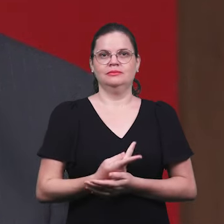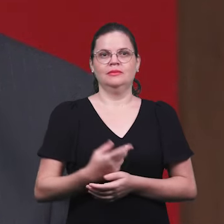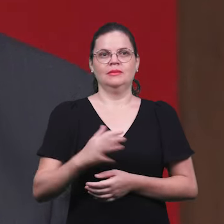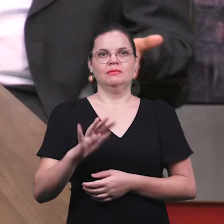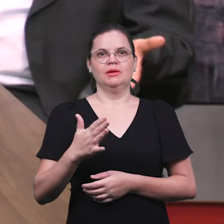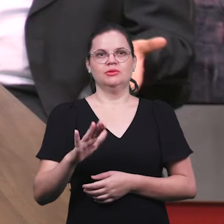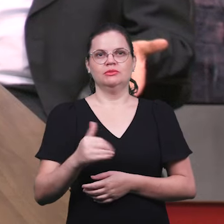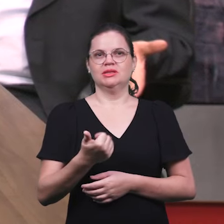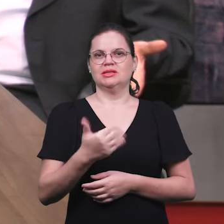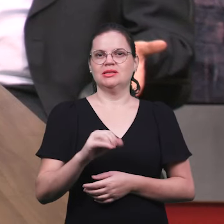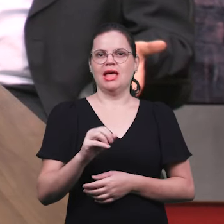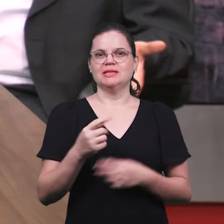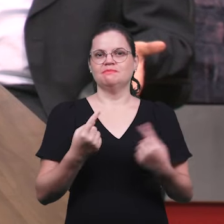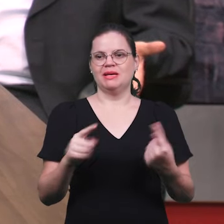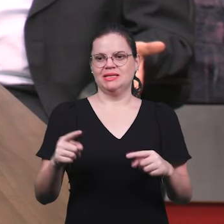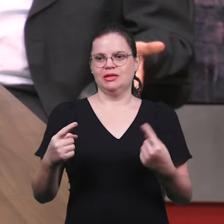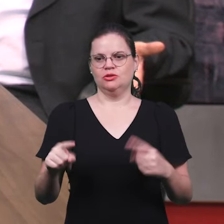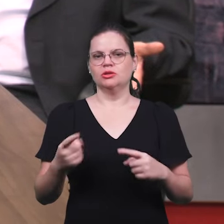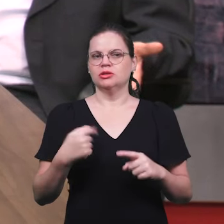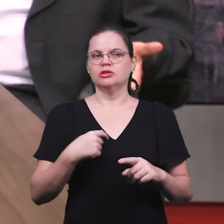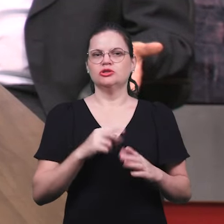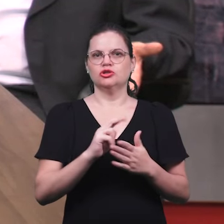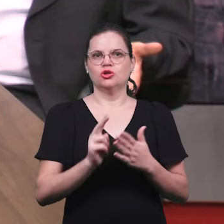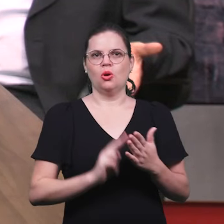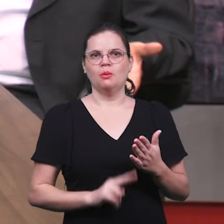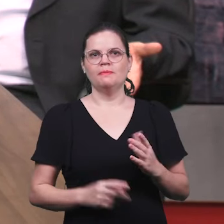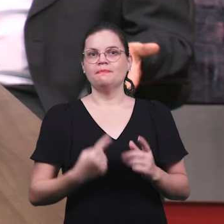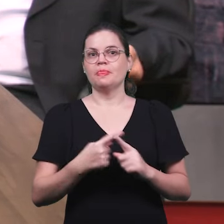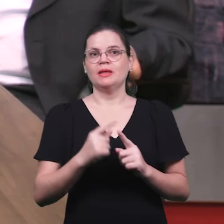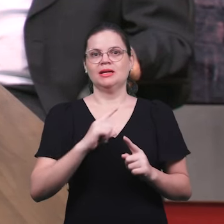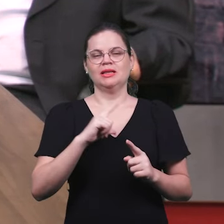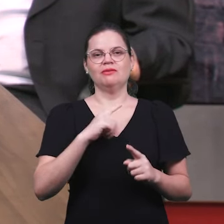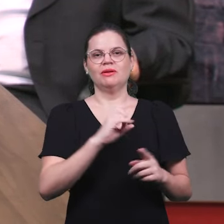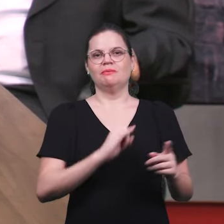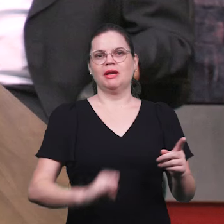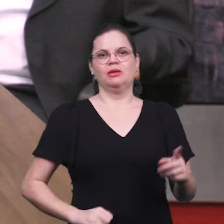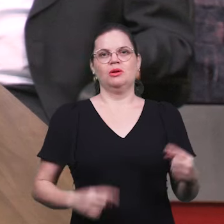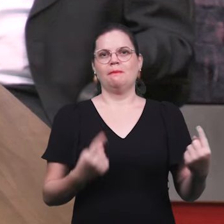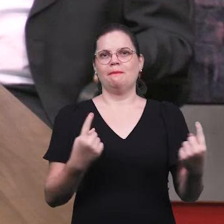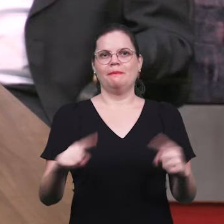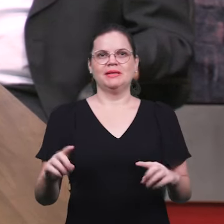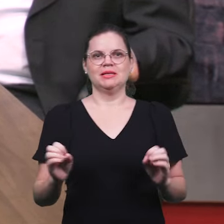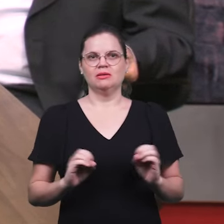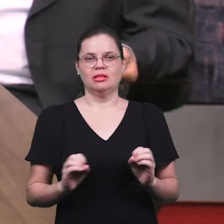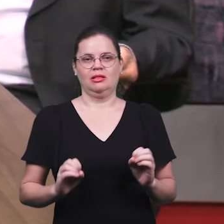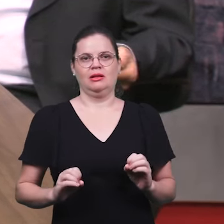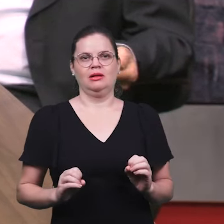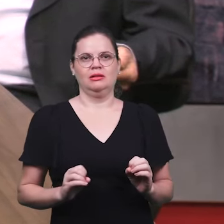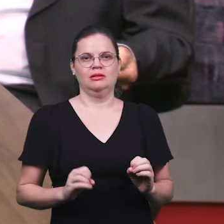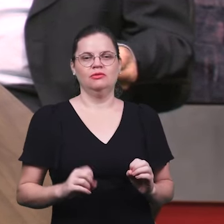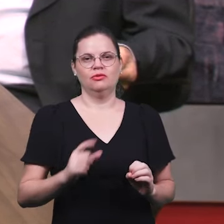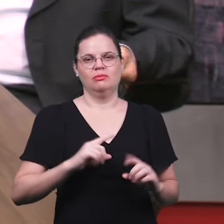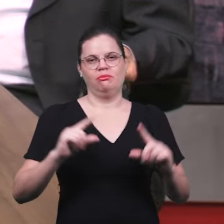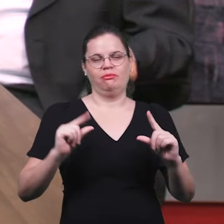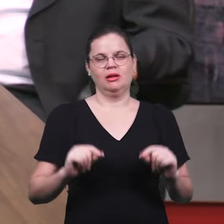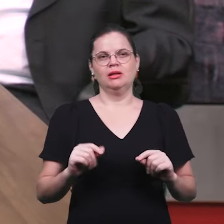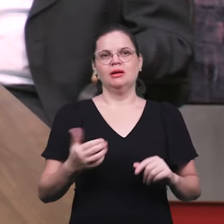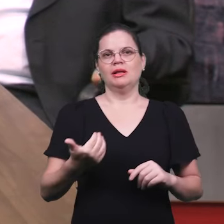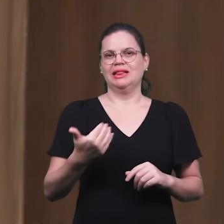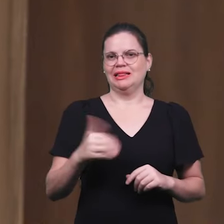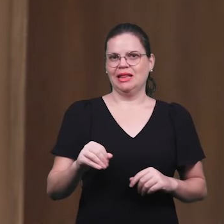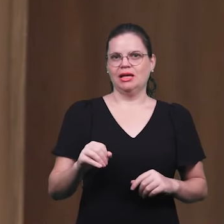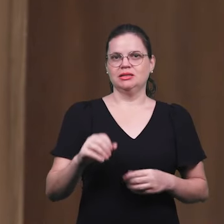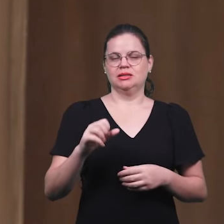né? Os 10 das perseguições, 10 que teve imperadores que perseguiram, né? Sim. A perseguição foi bem menor, botamos 10